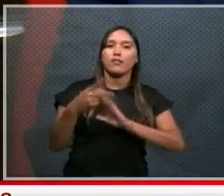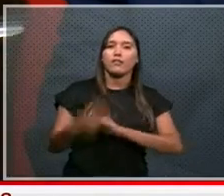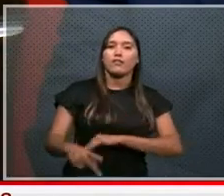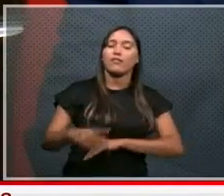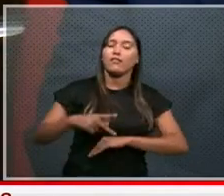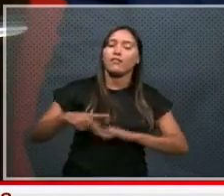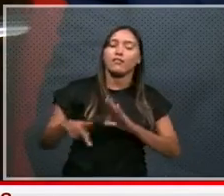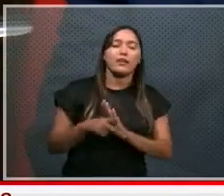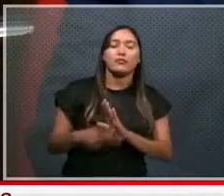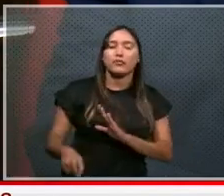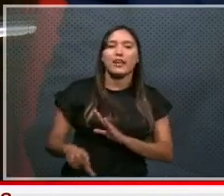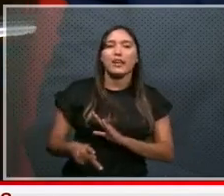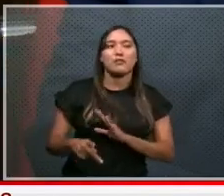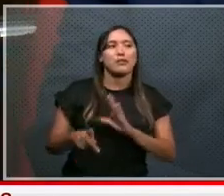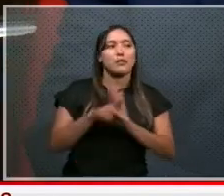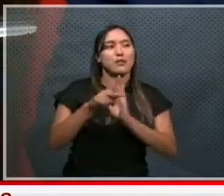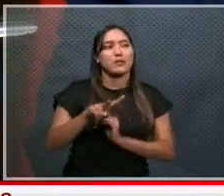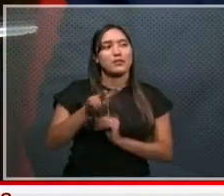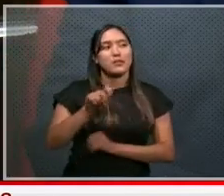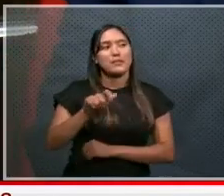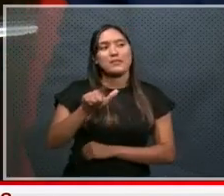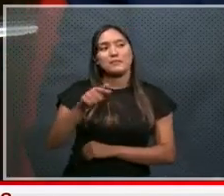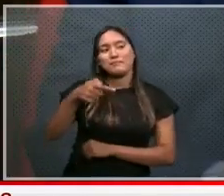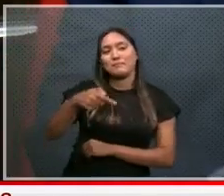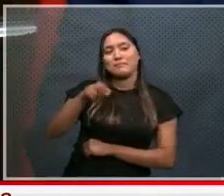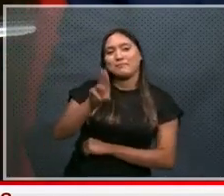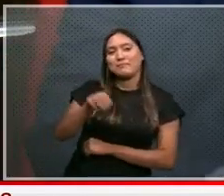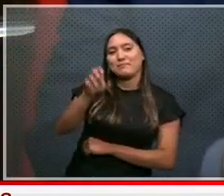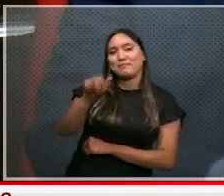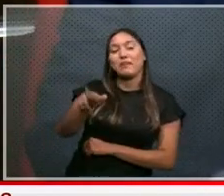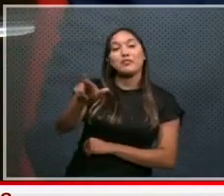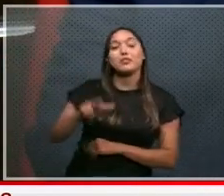não vale primeiro promover depois promoveu